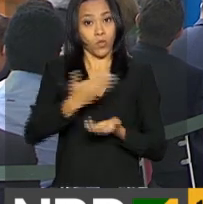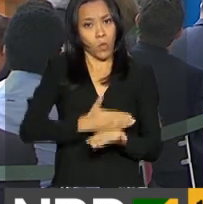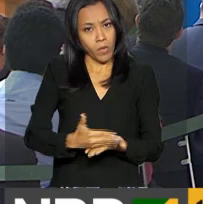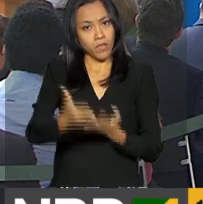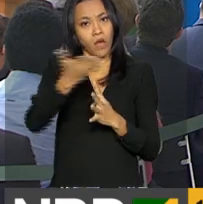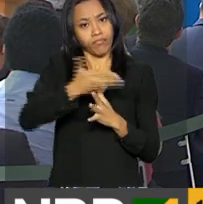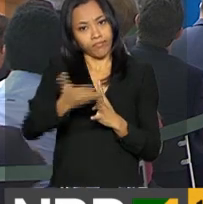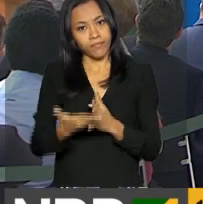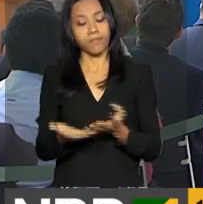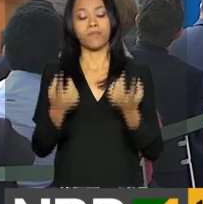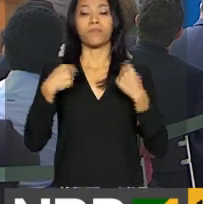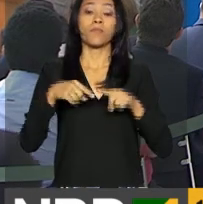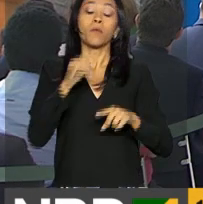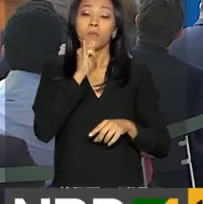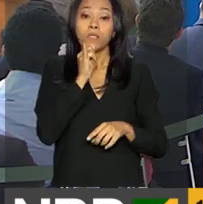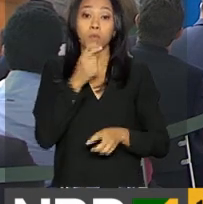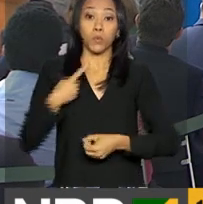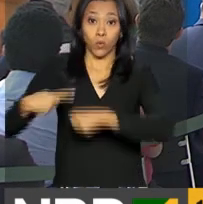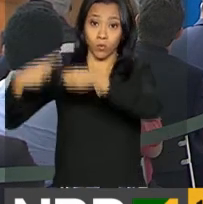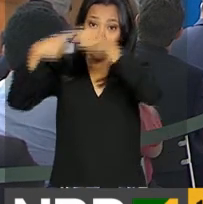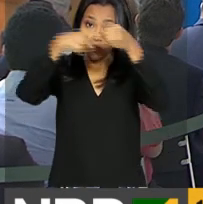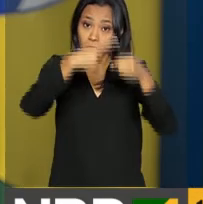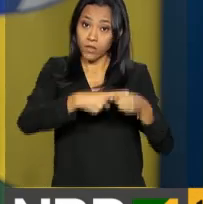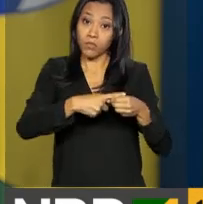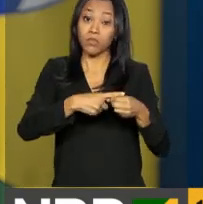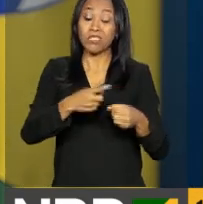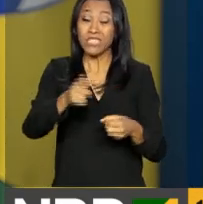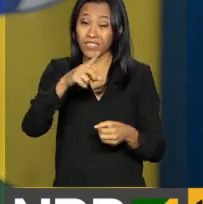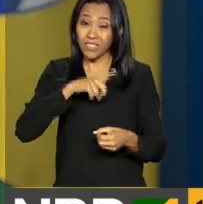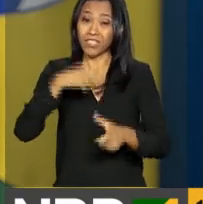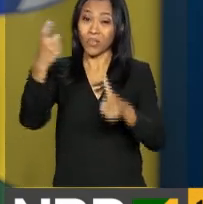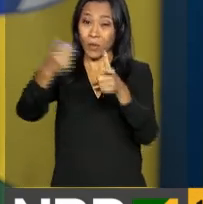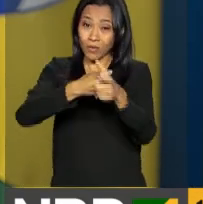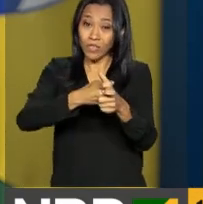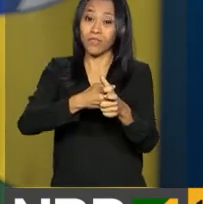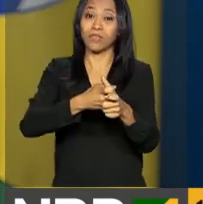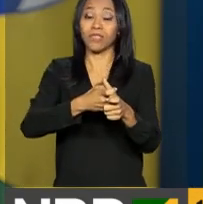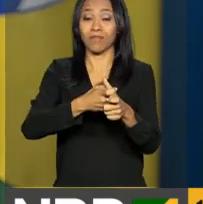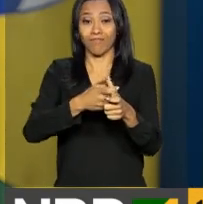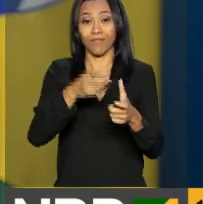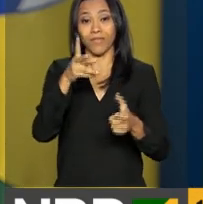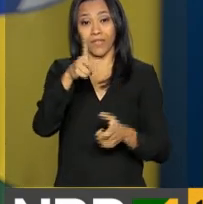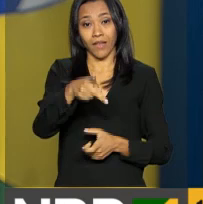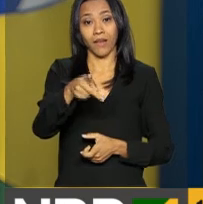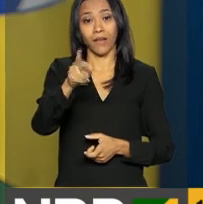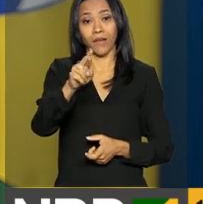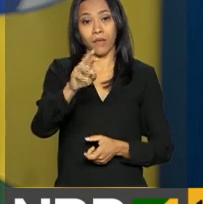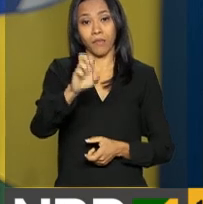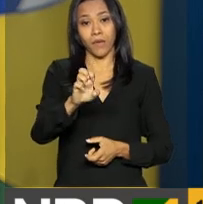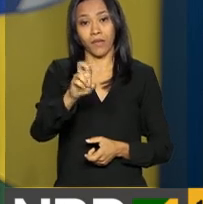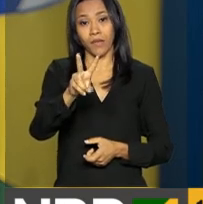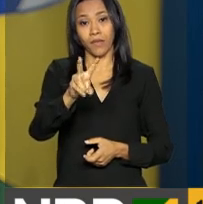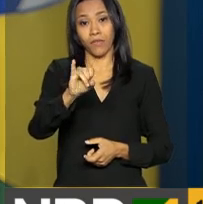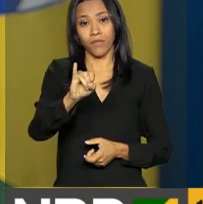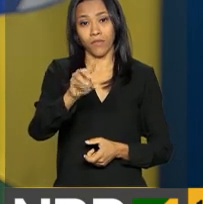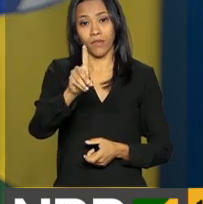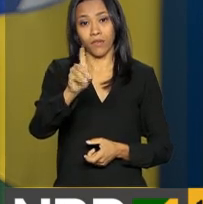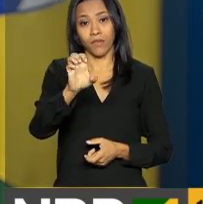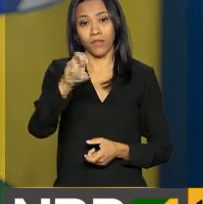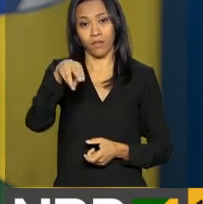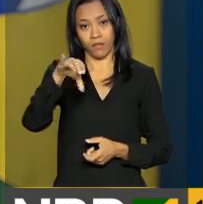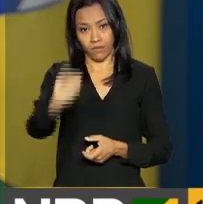dos municípios, convenhamos, vocês tinham débitos previdenciários que os tornavam inadimplentes. Nós chegamos